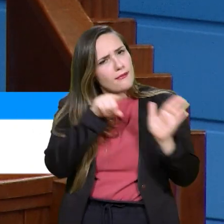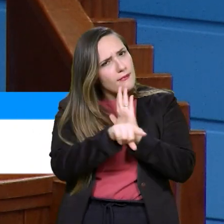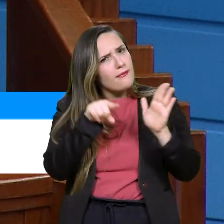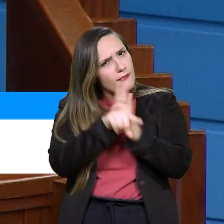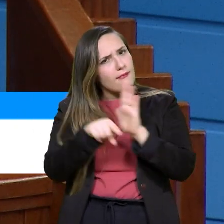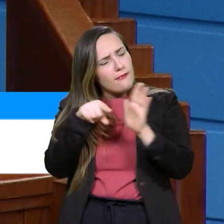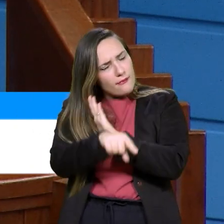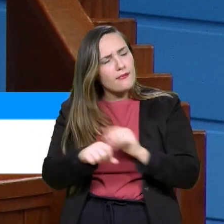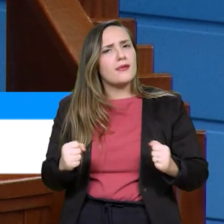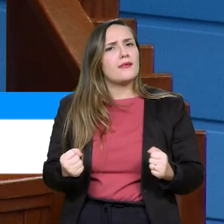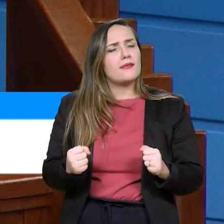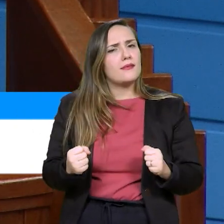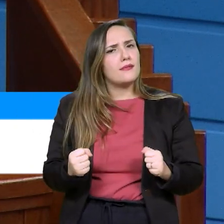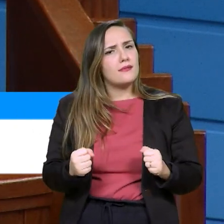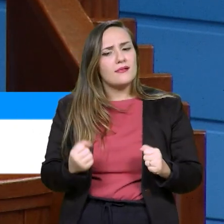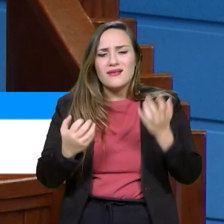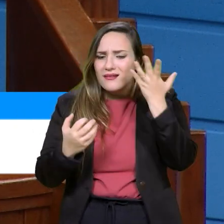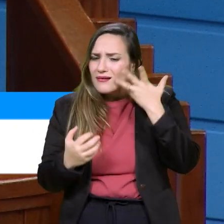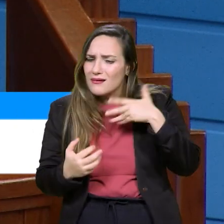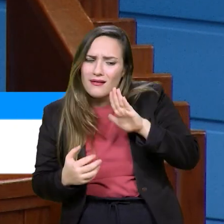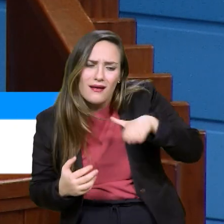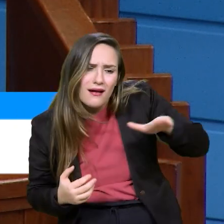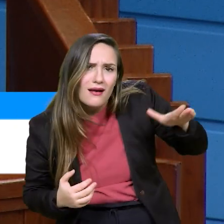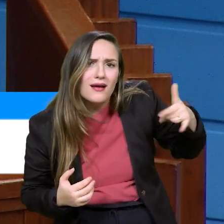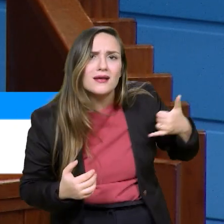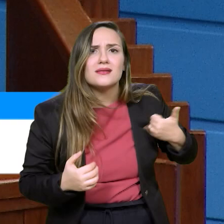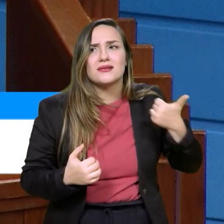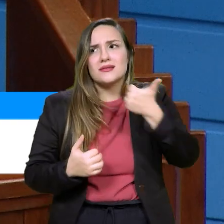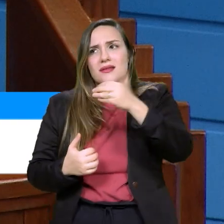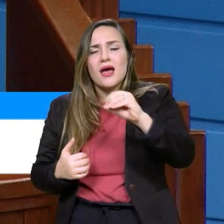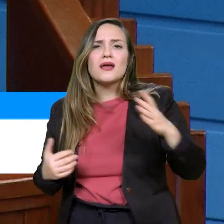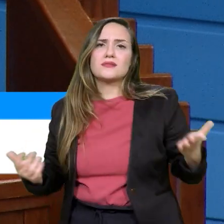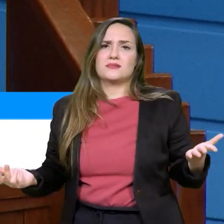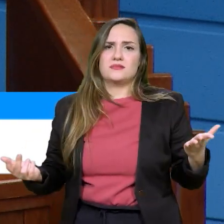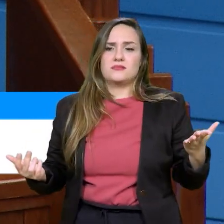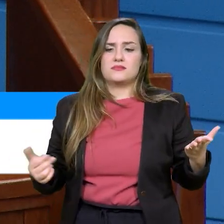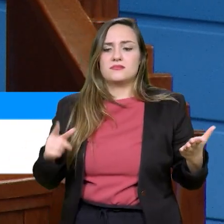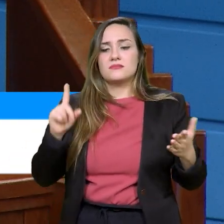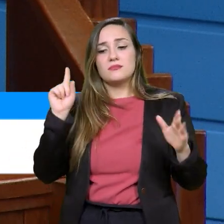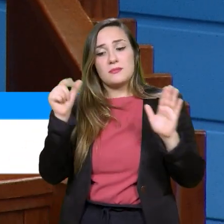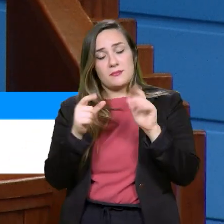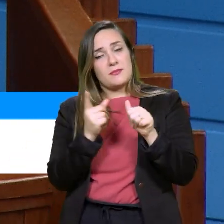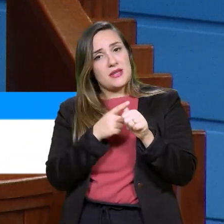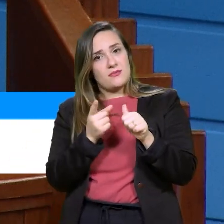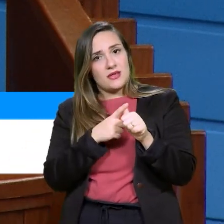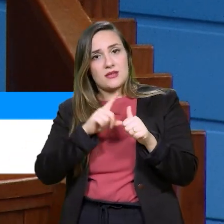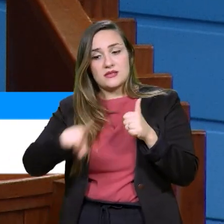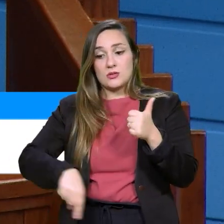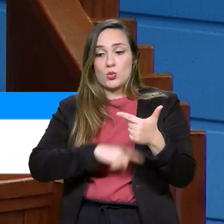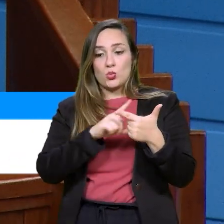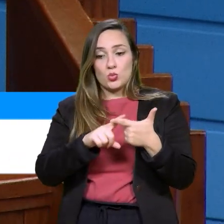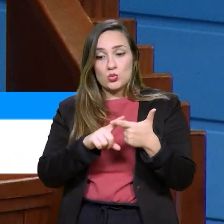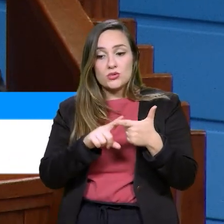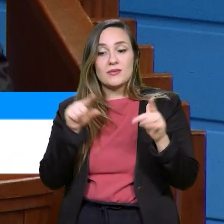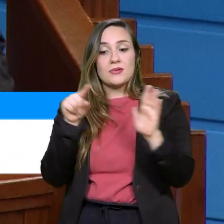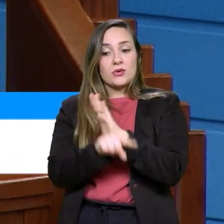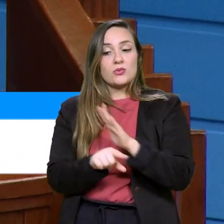tipo de questionário está sendo apresentado para crianças de 10 anos. Essa é a